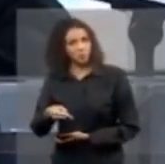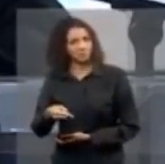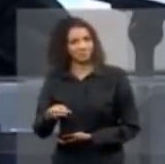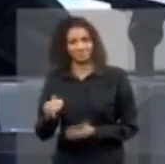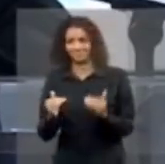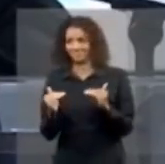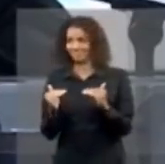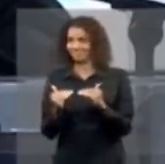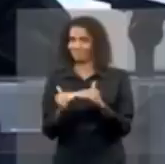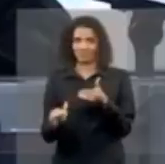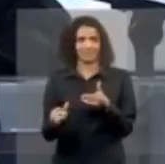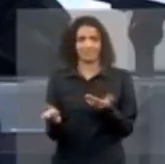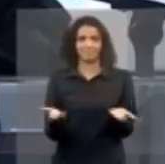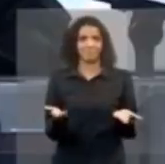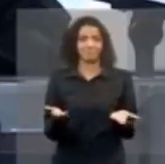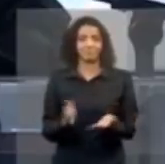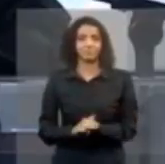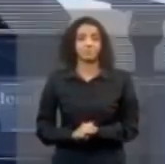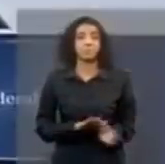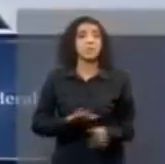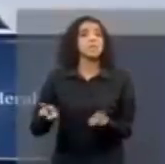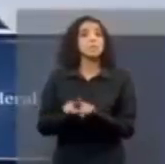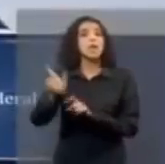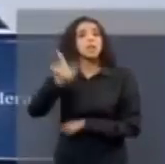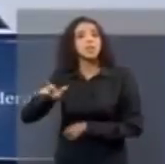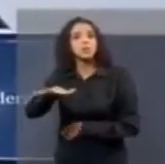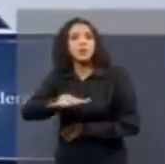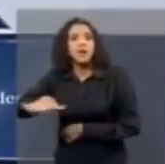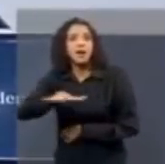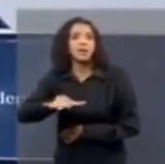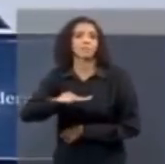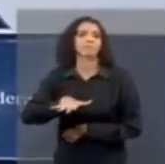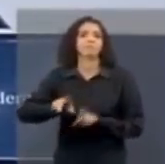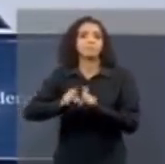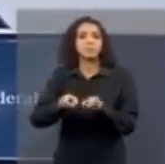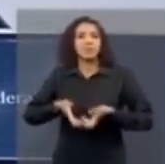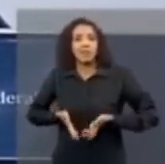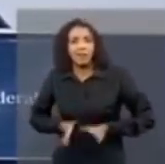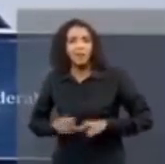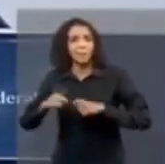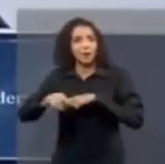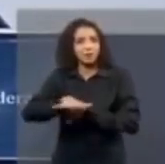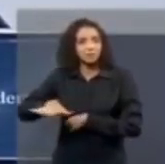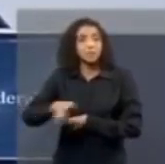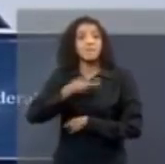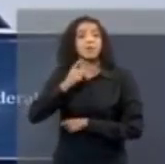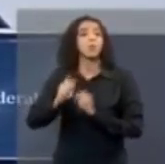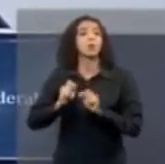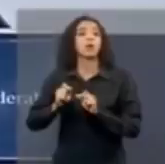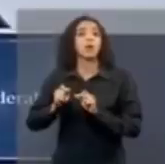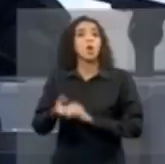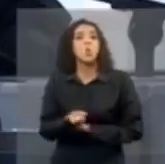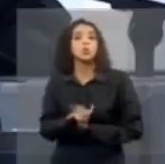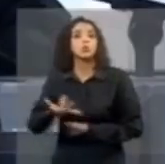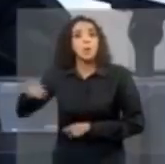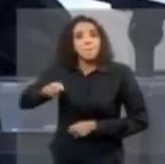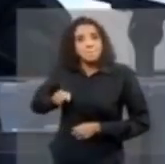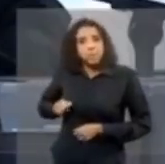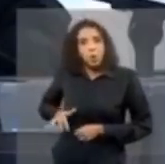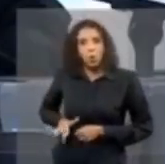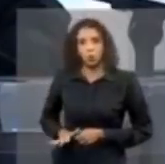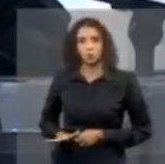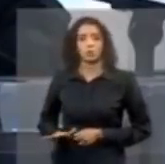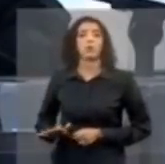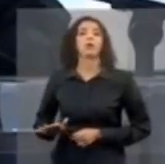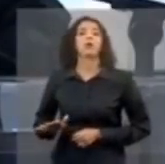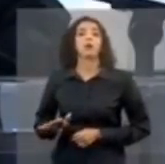mil. Além disso, os livros de obstetrícia e patologia afirmam que o número de abortos naturais, ocorridos em